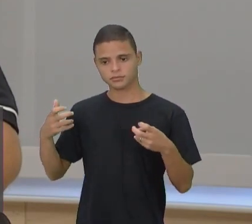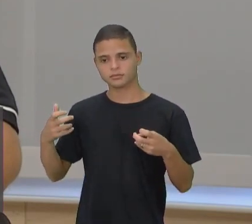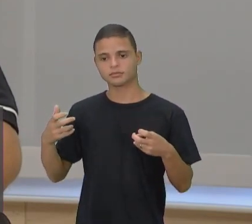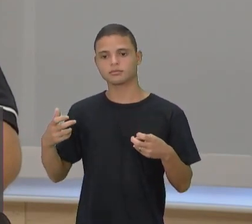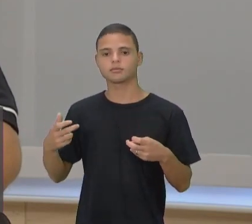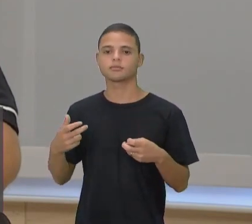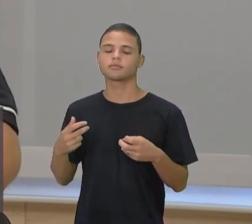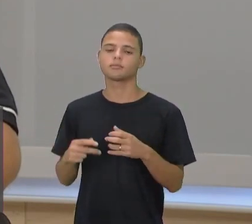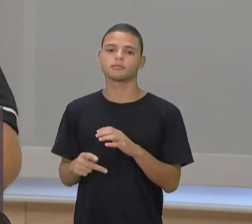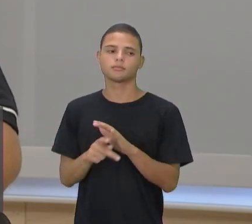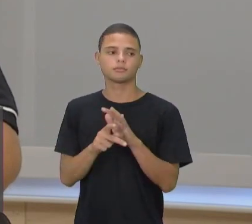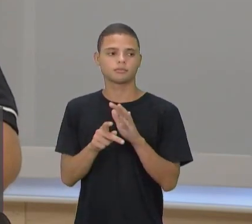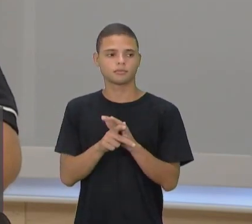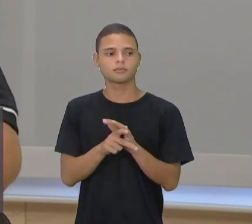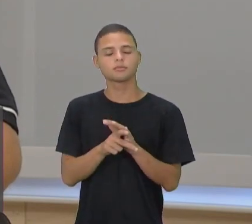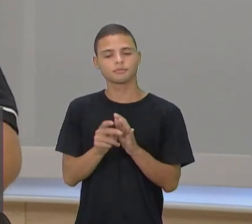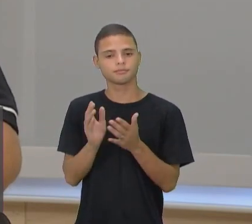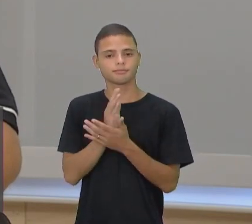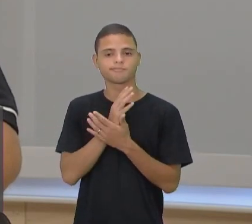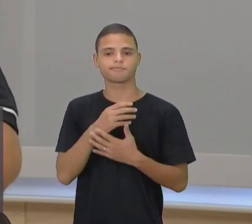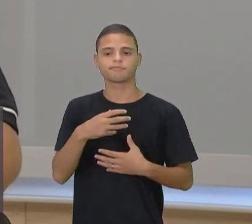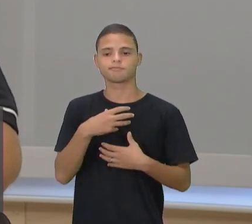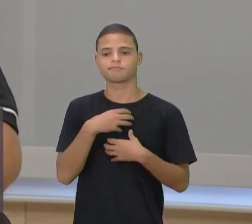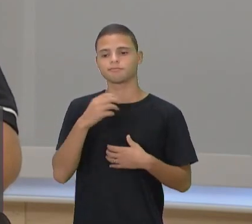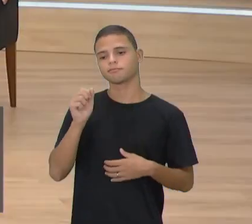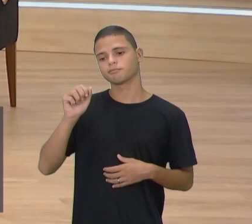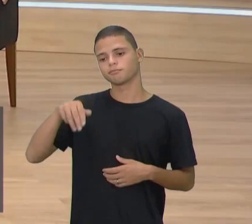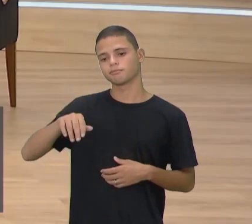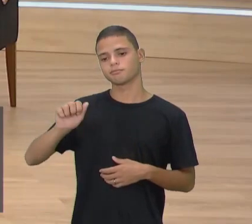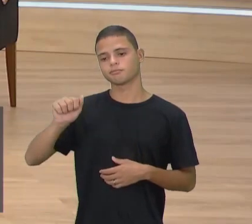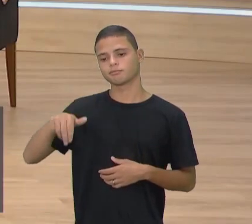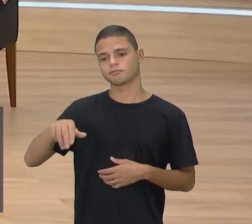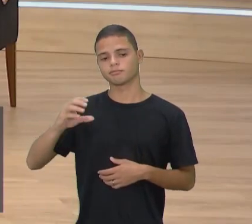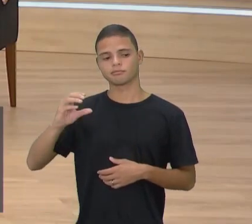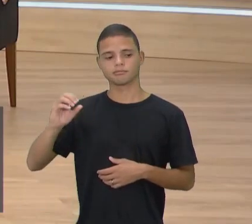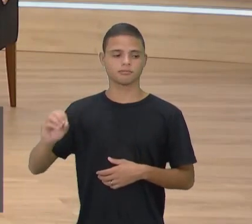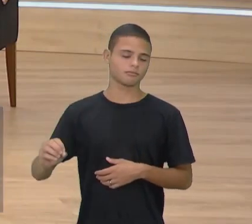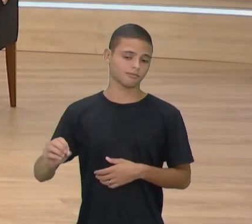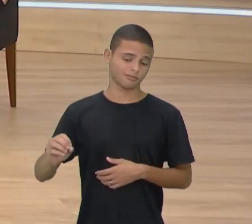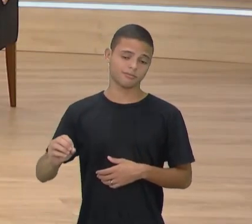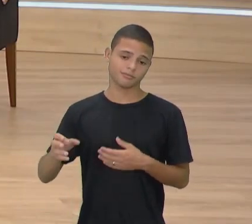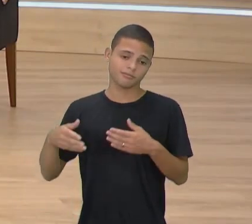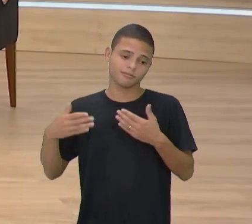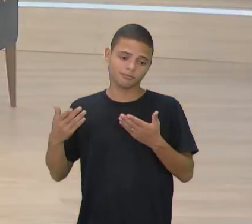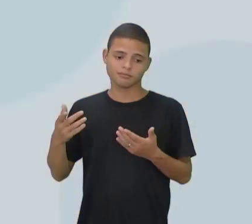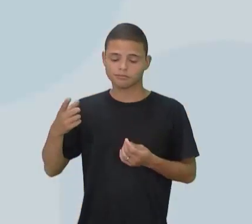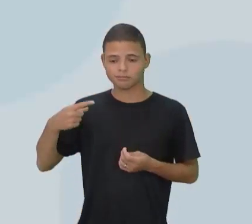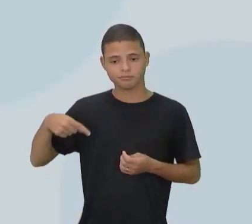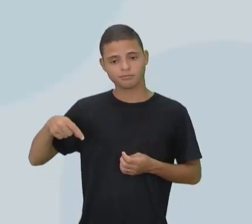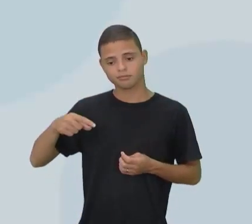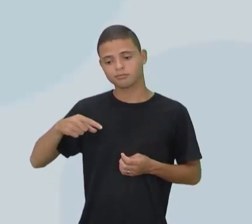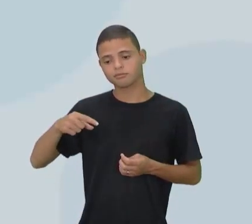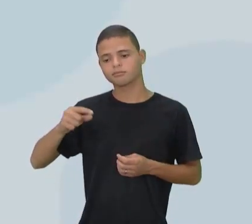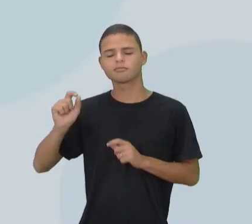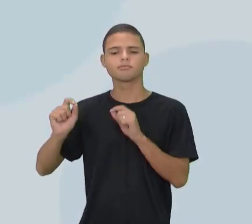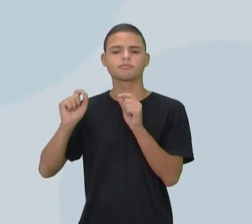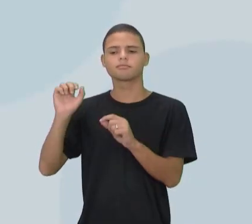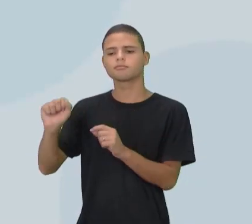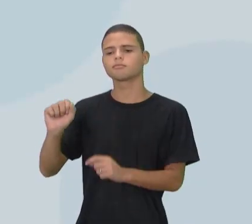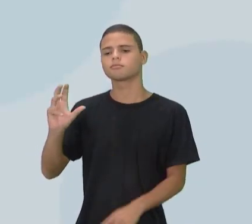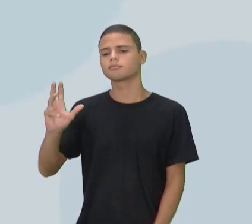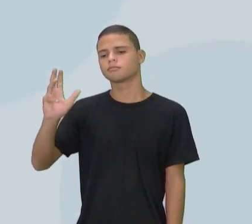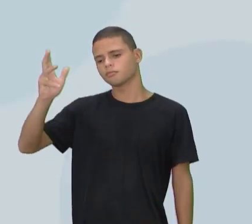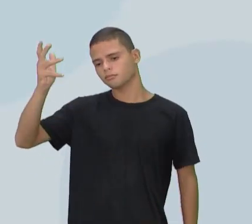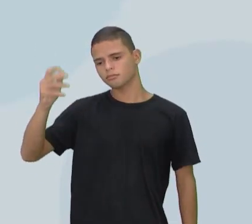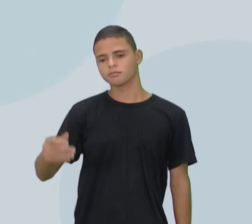questão do efeito do amianto, né? E logicamente a gente vai abordar então o que poderia estar